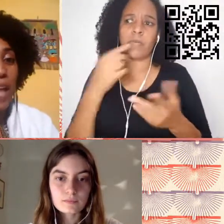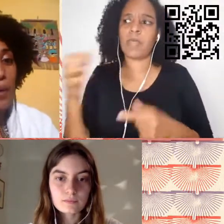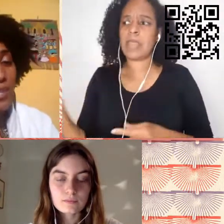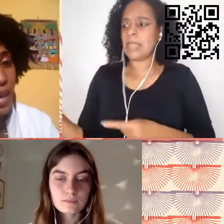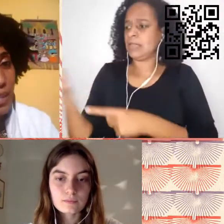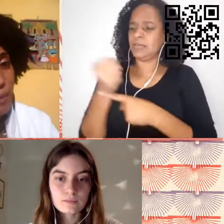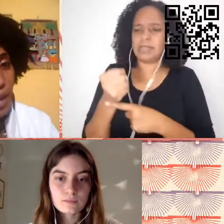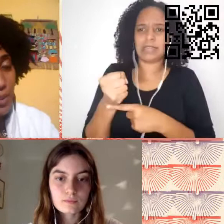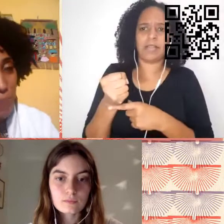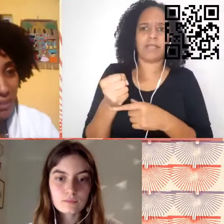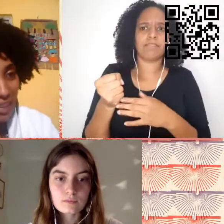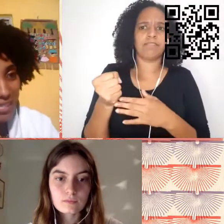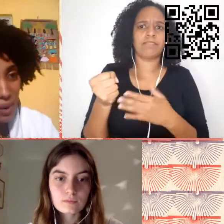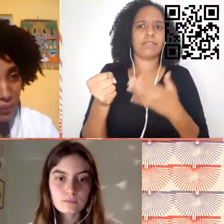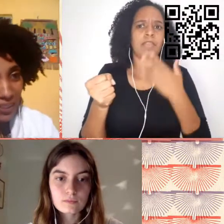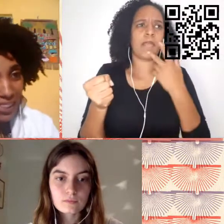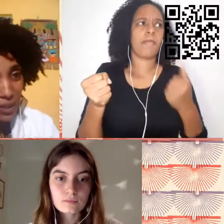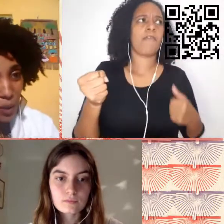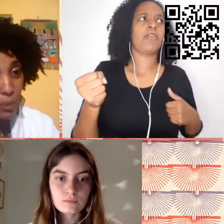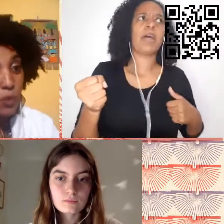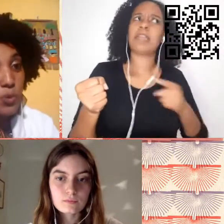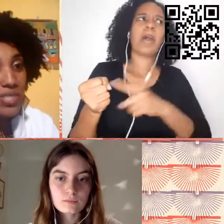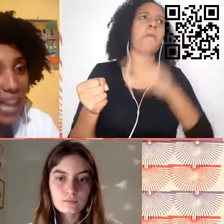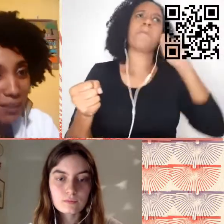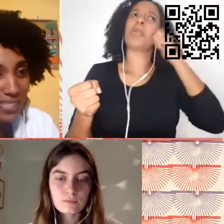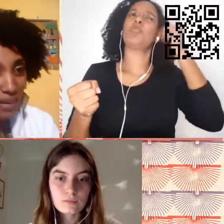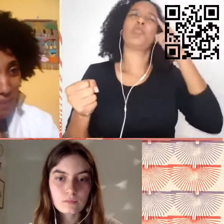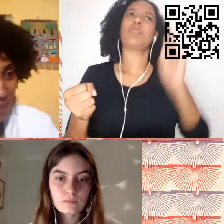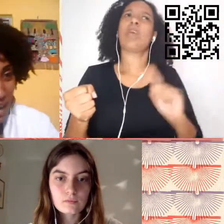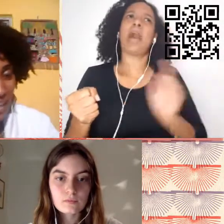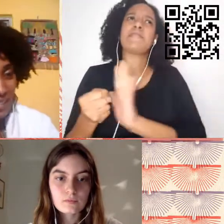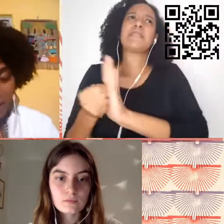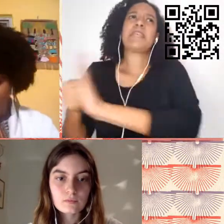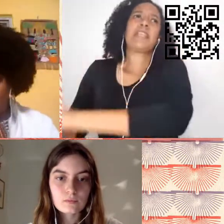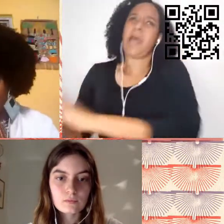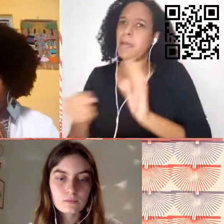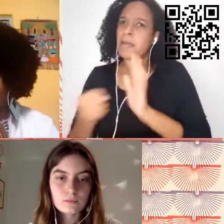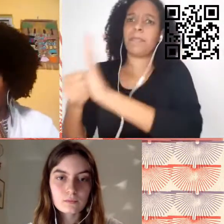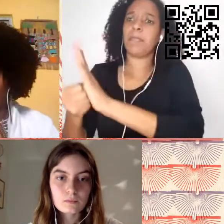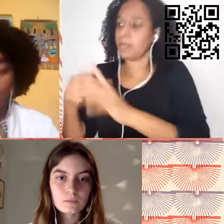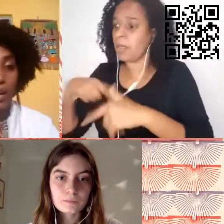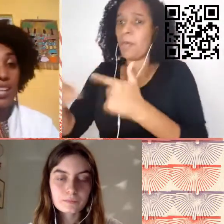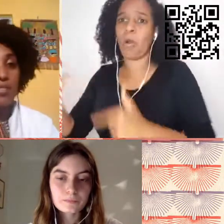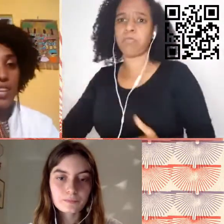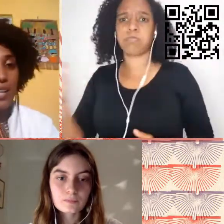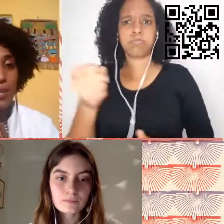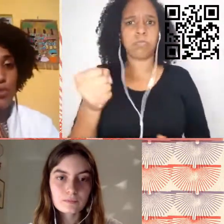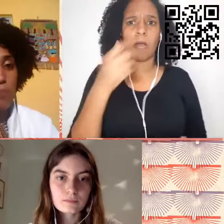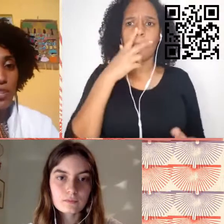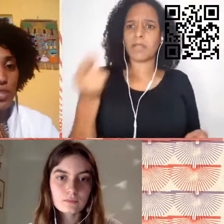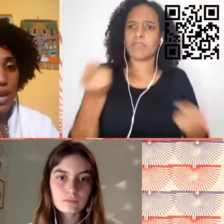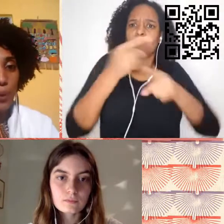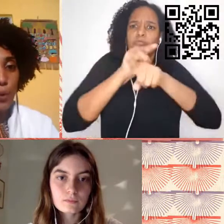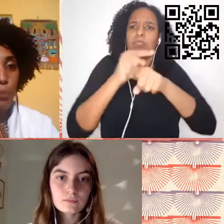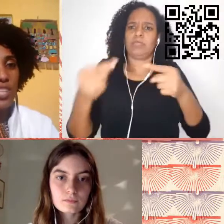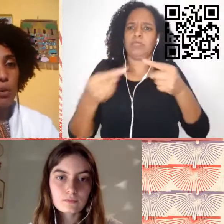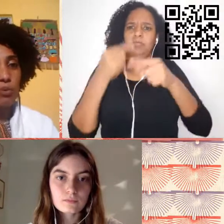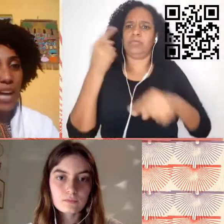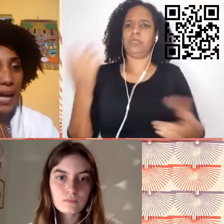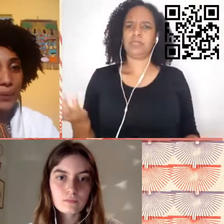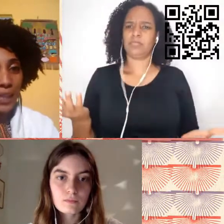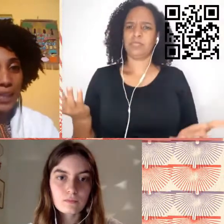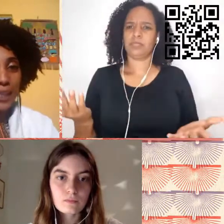como que eu mantenho essa minha argumentação? Como que eu sustento essa classificação de marginal